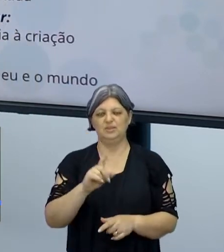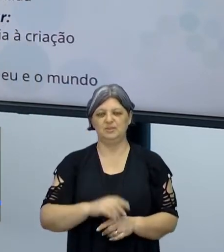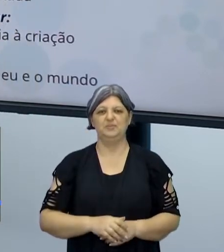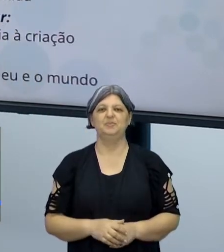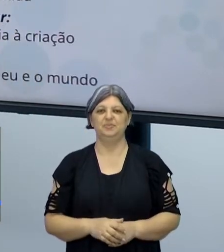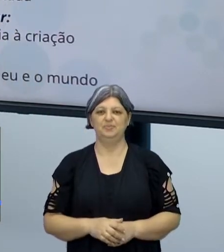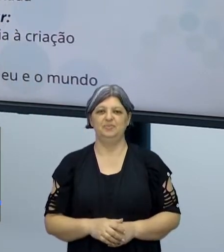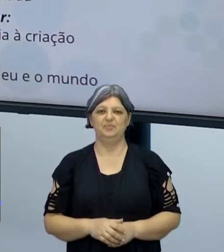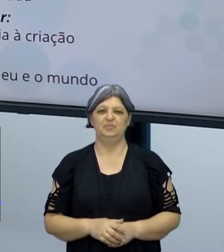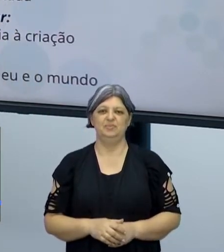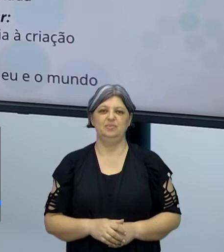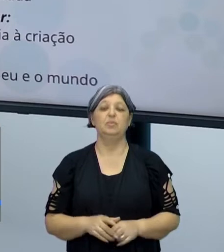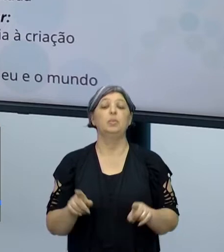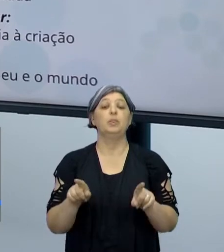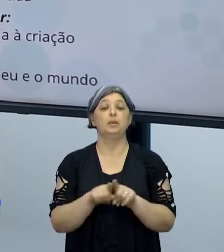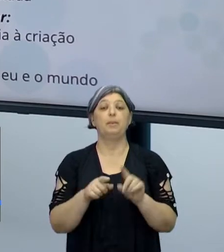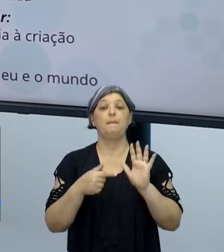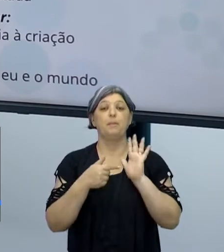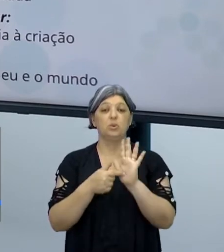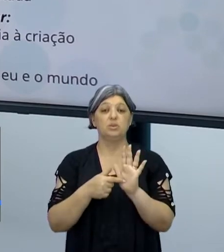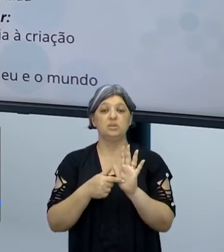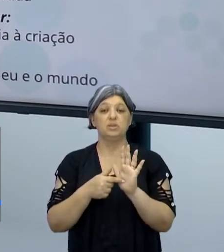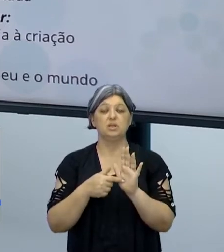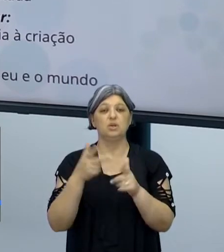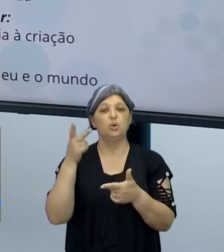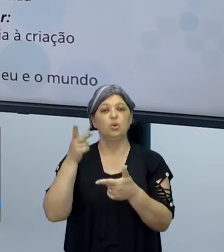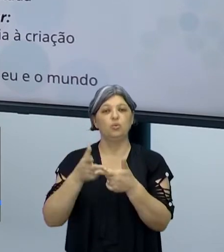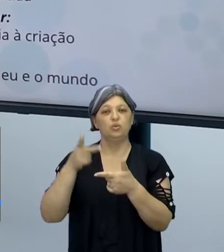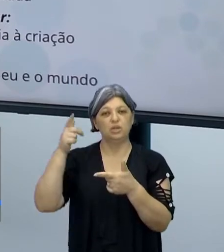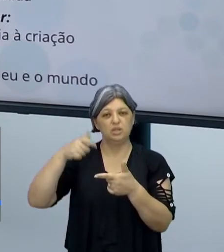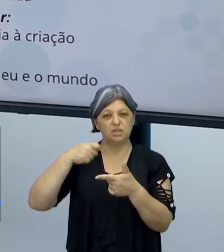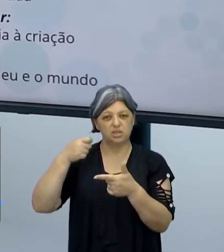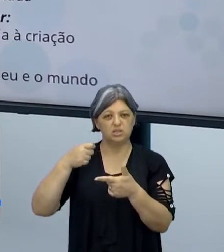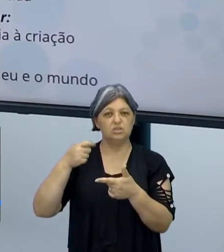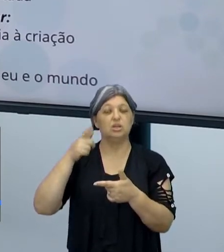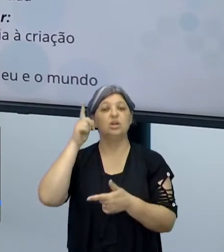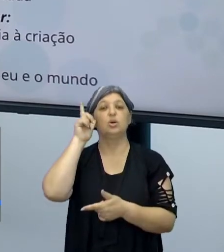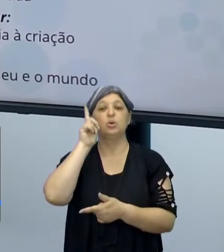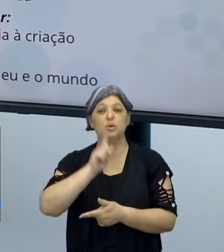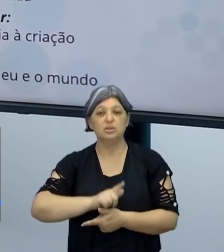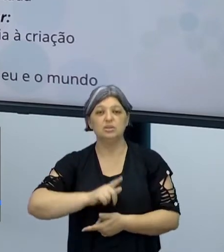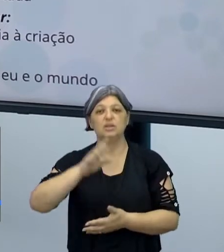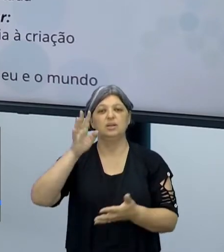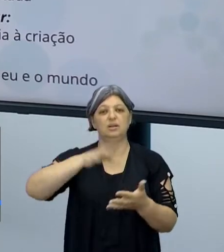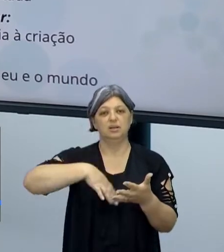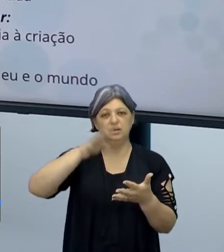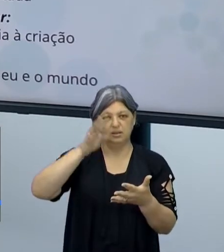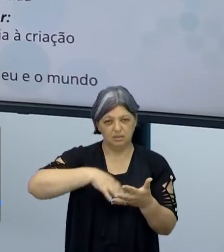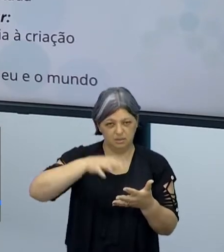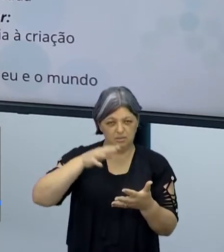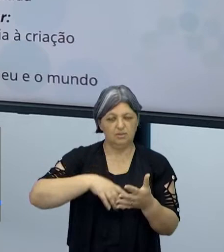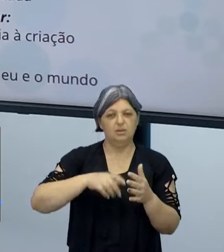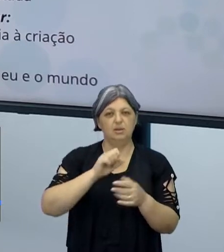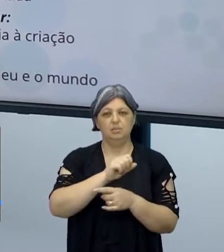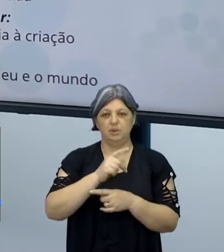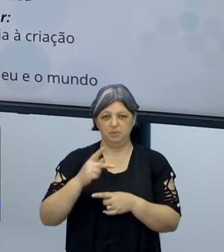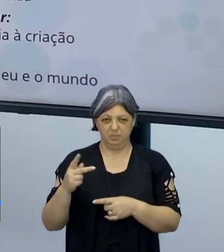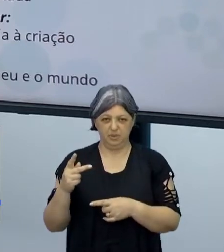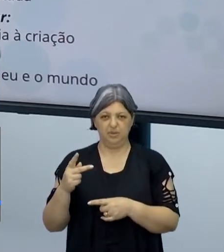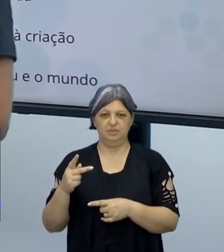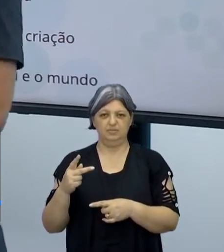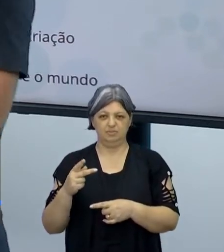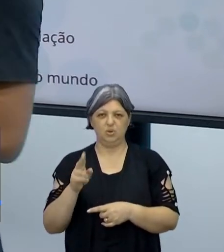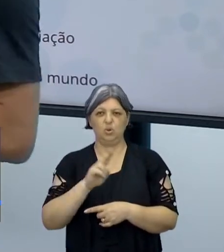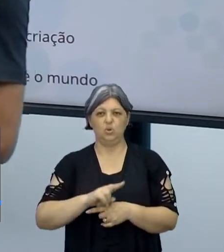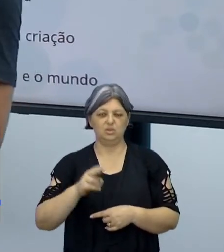né? E mostrei também um vídeo em que a gente consegue programar o Arduino através do